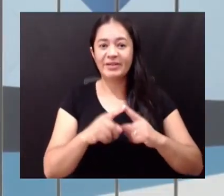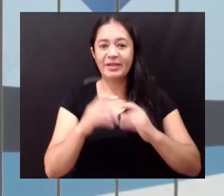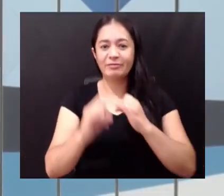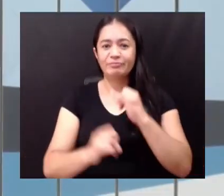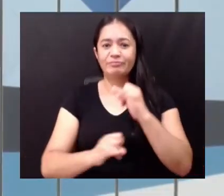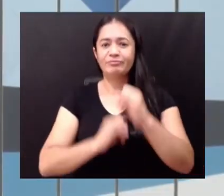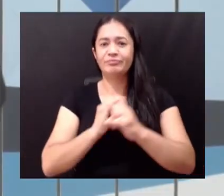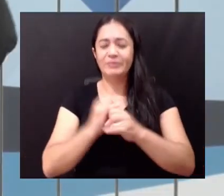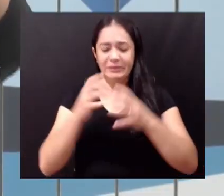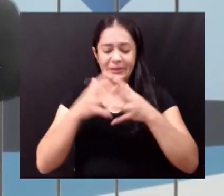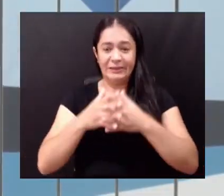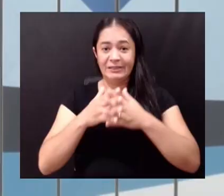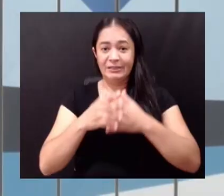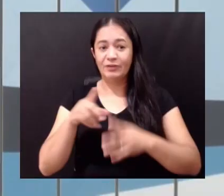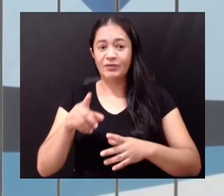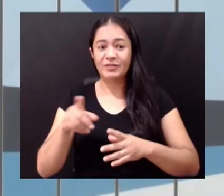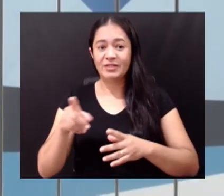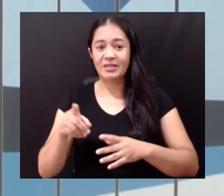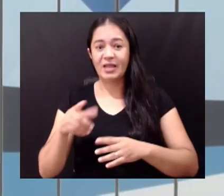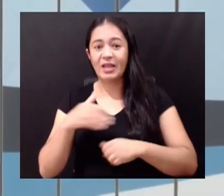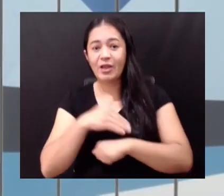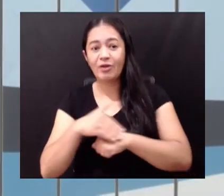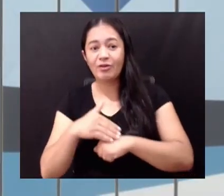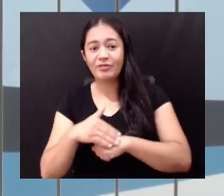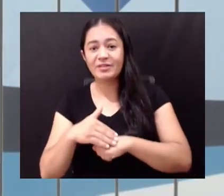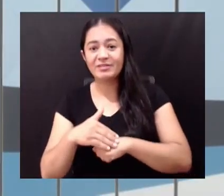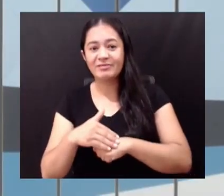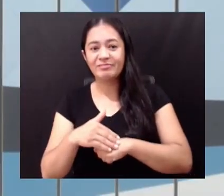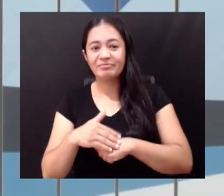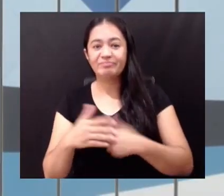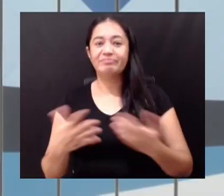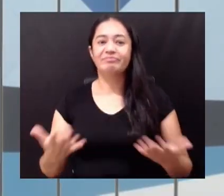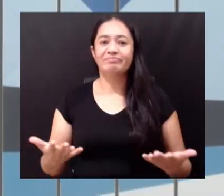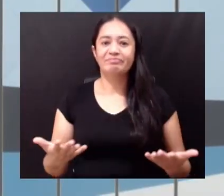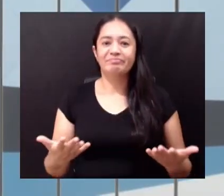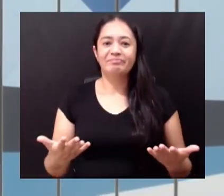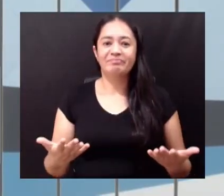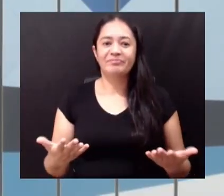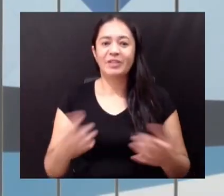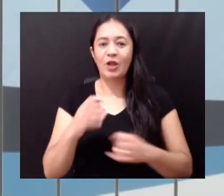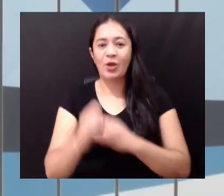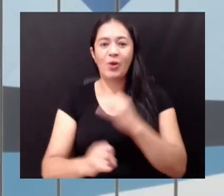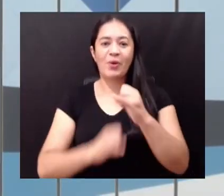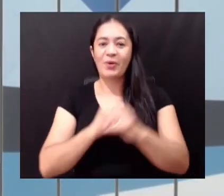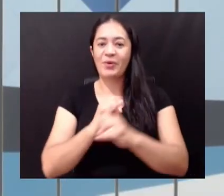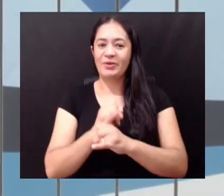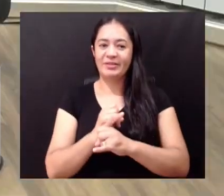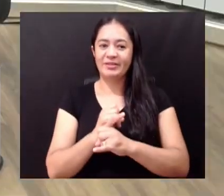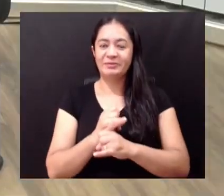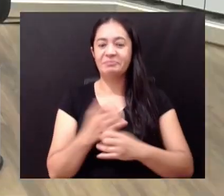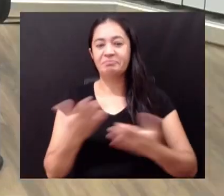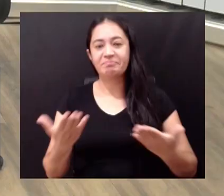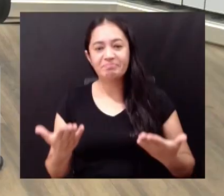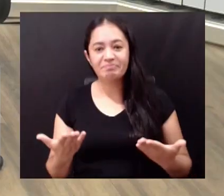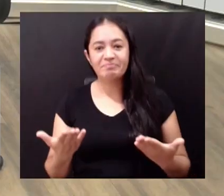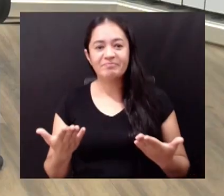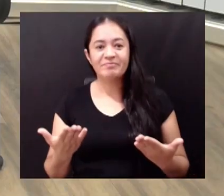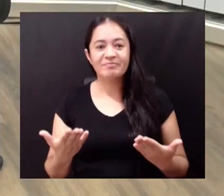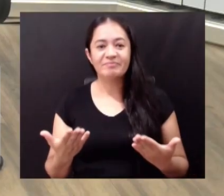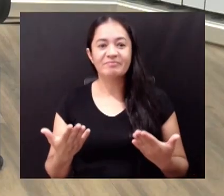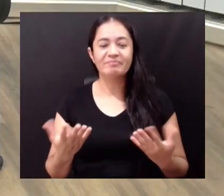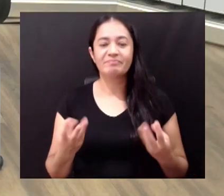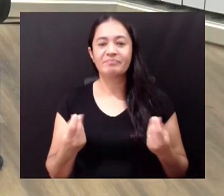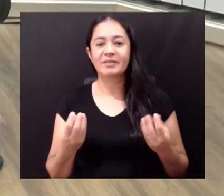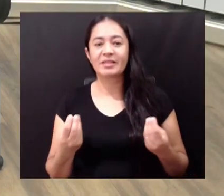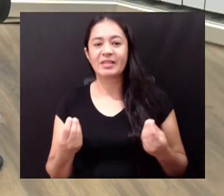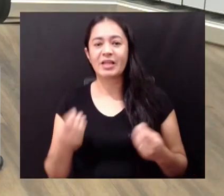lá, mas você está conversando online com alguém que não está. Então, não é 100% das pessoas que está ali, né? Sim. Então, esse aprendizado ele tem que ser